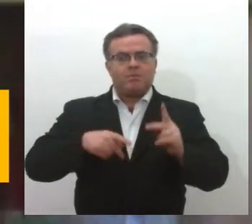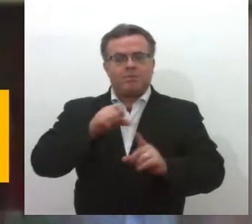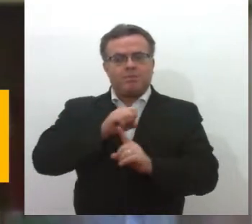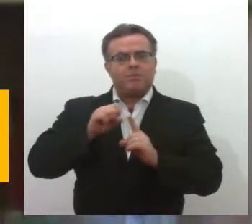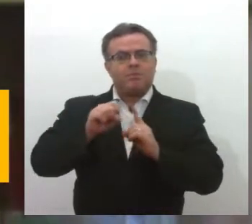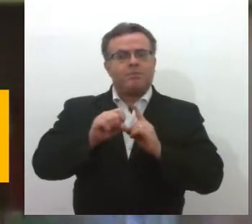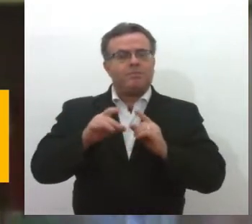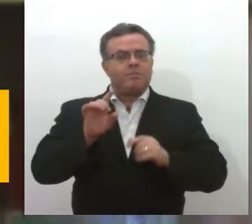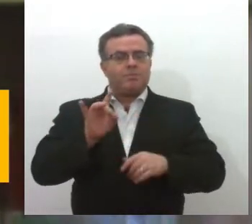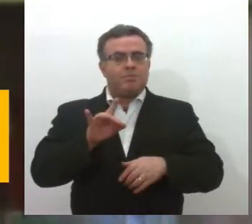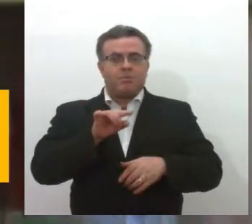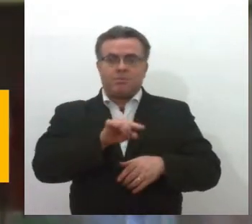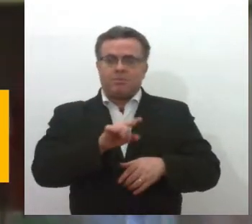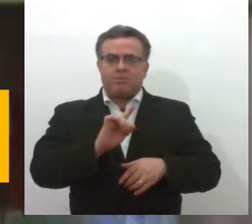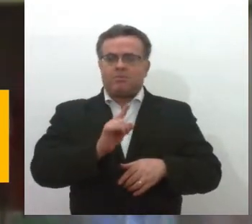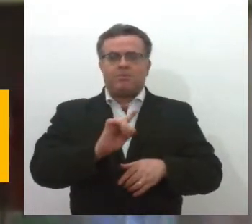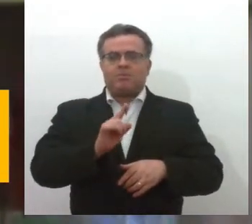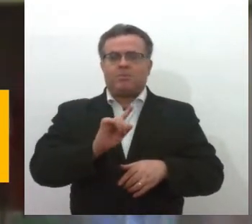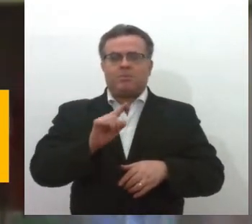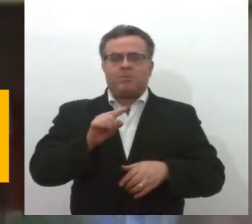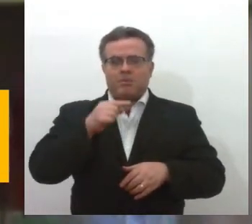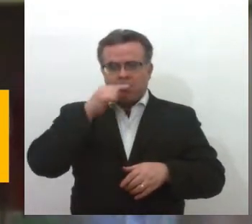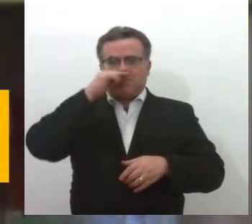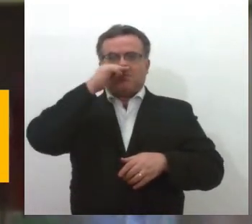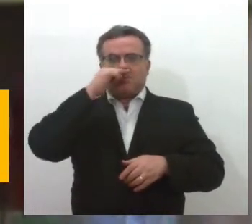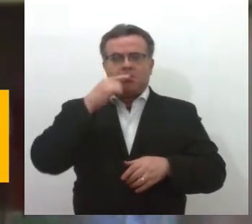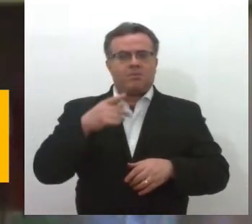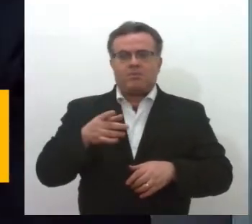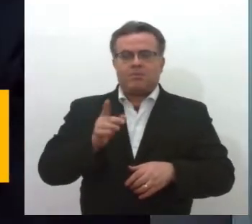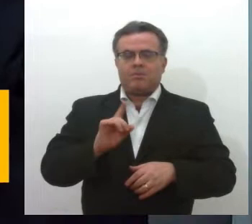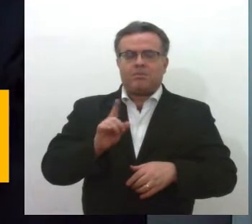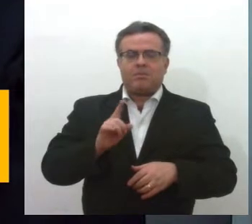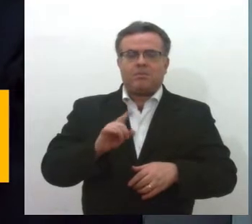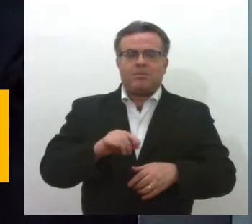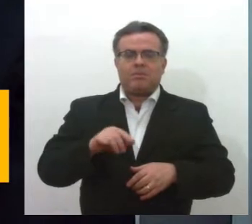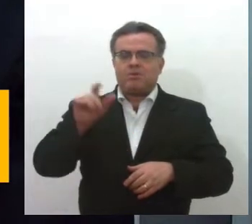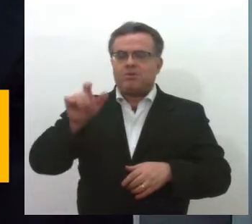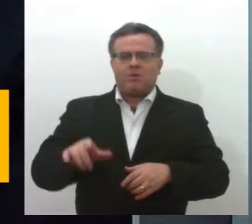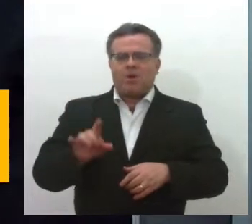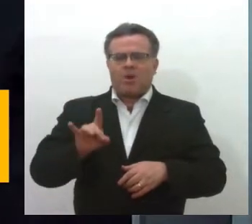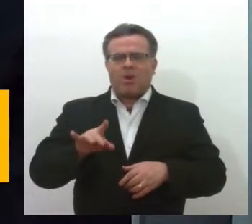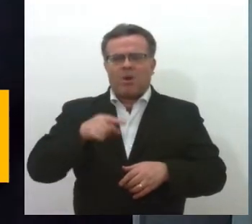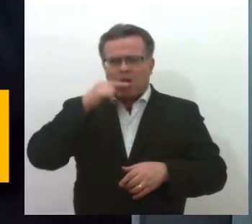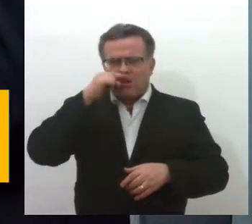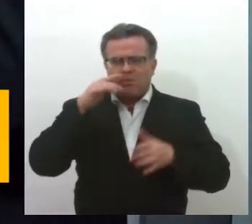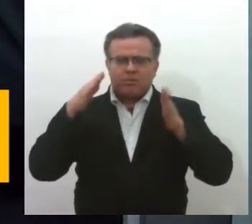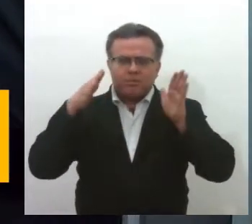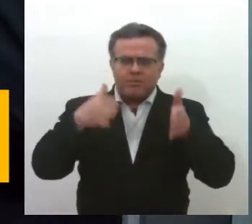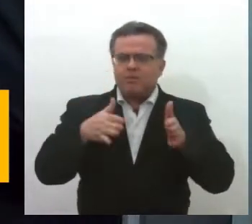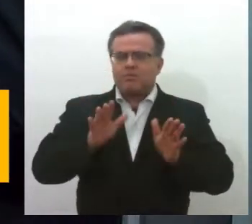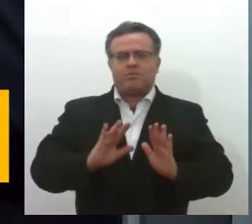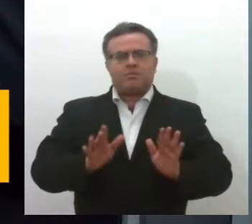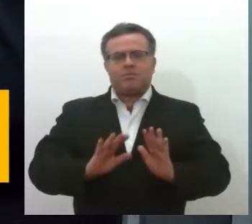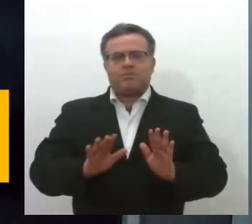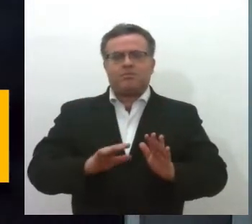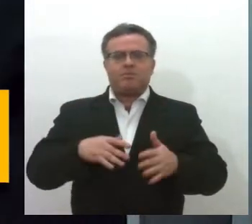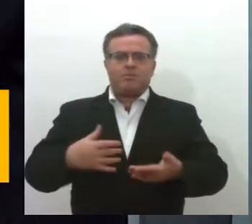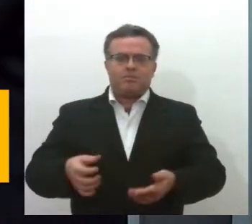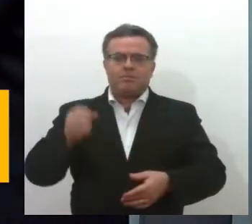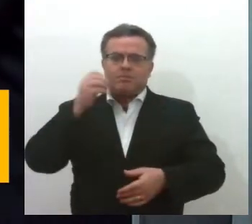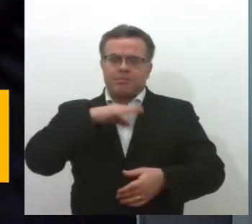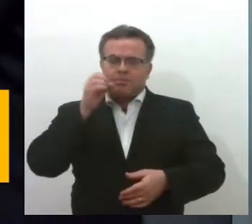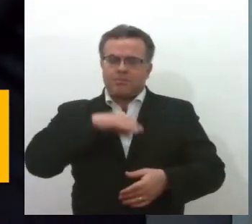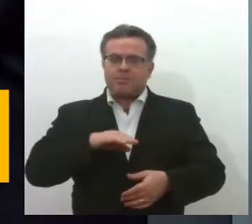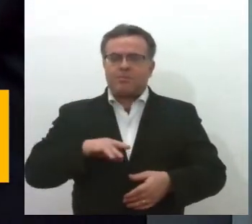às pessoas que têm uma afinidade com o tema. A gente precisa deixar bem claro, né, a diferença entre abuso,